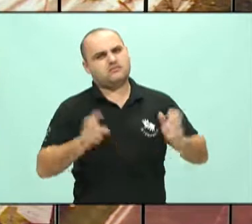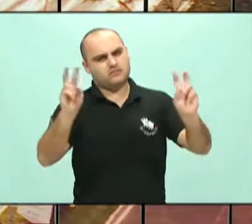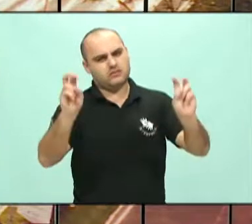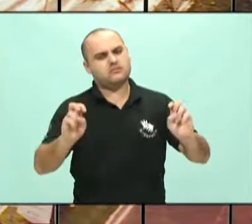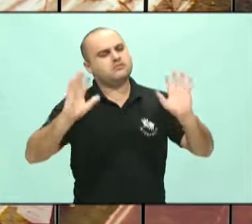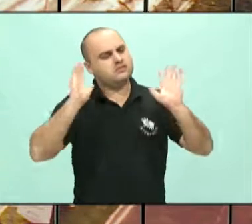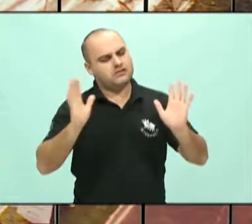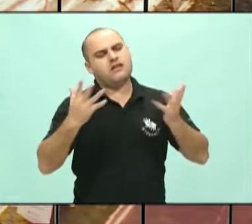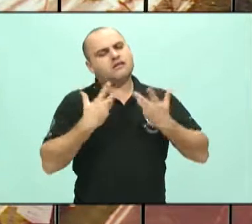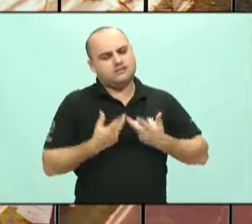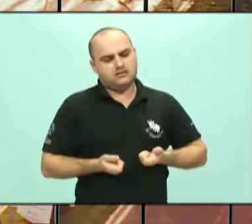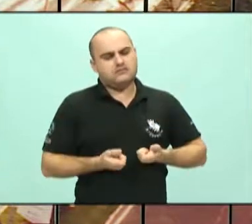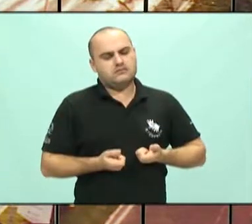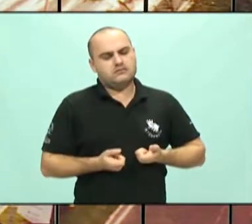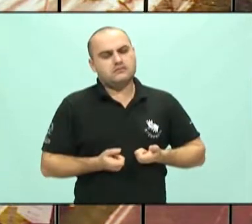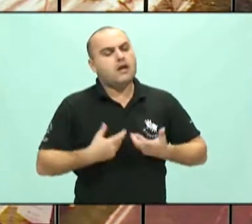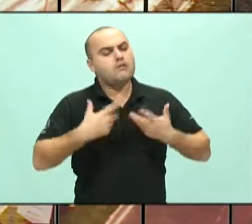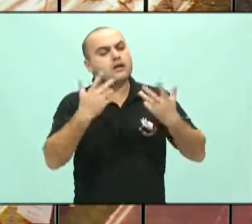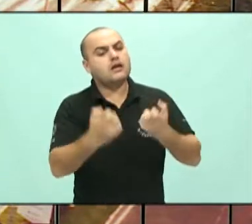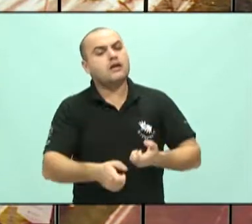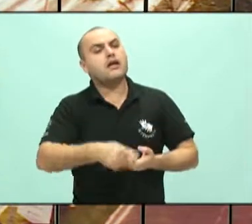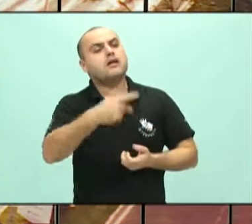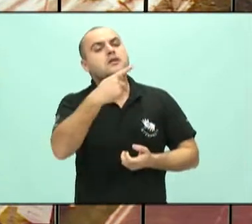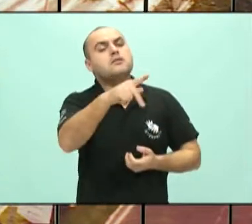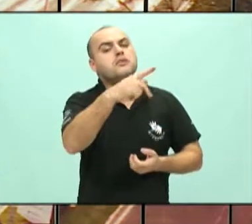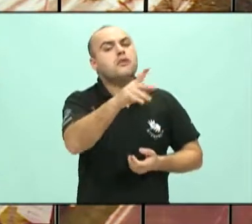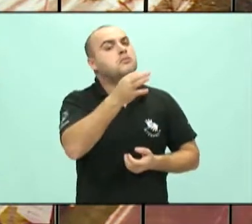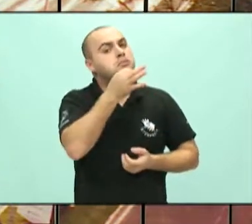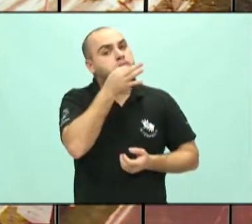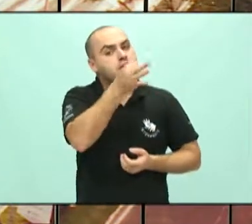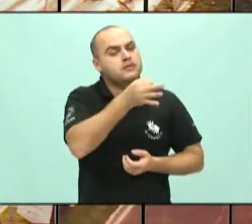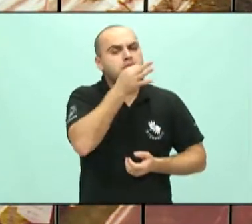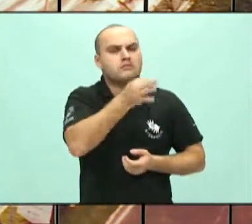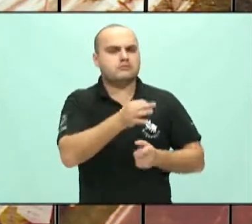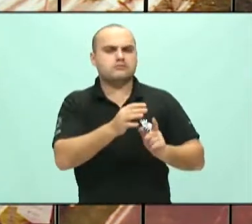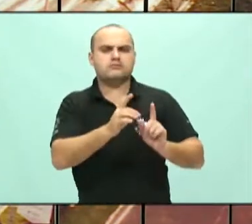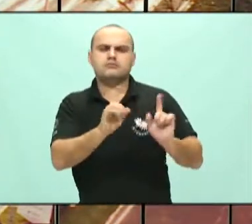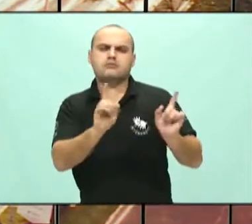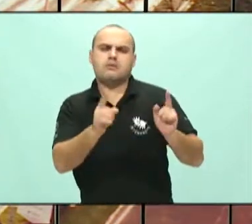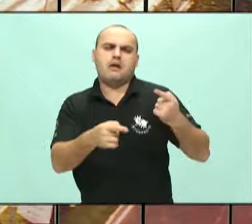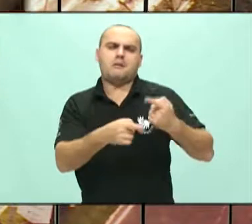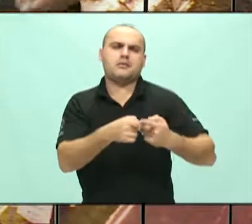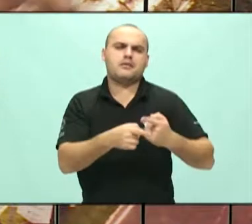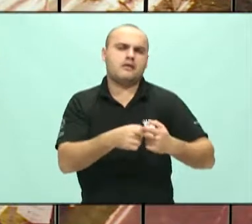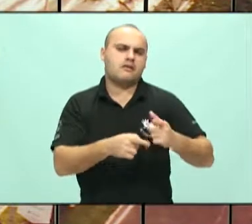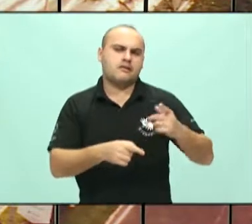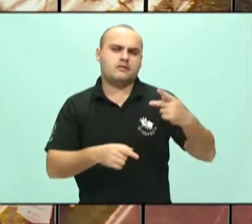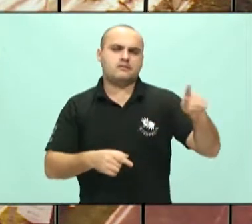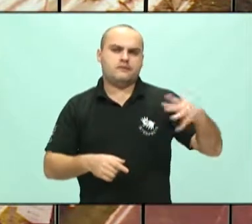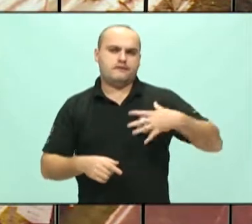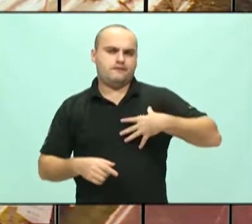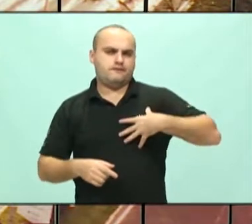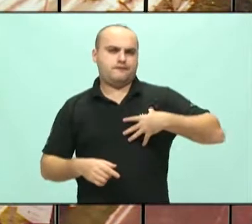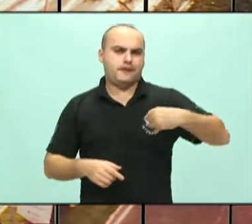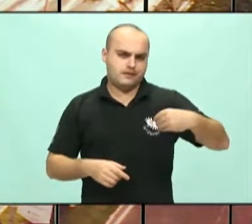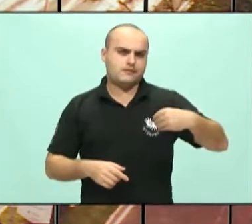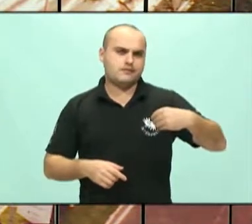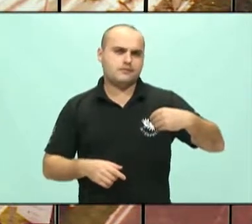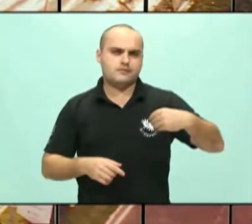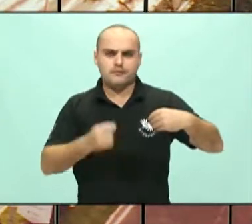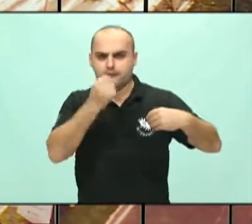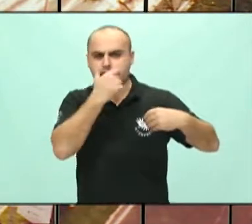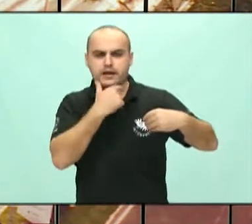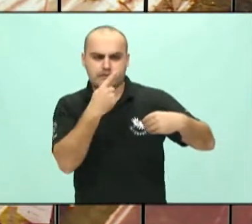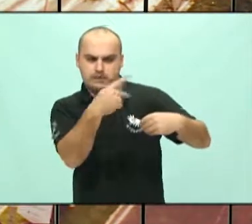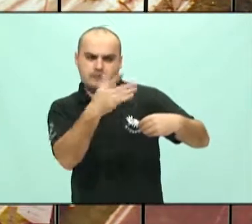gostaria... o senhor, e não é pela sua ligação de pai e filho com o prefeito municipal, não. É